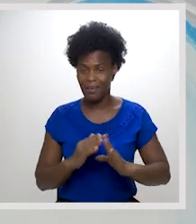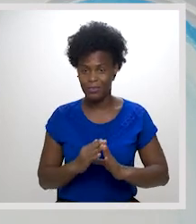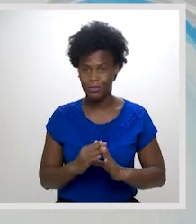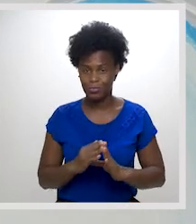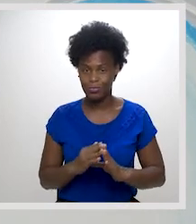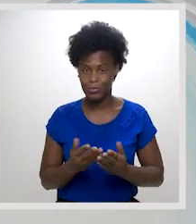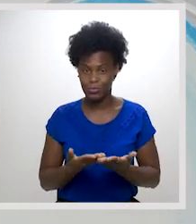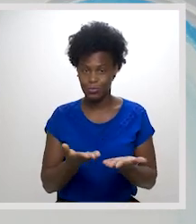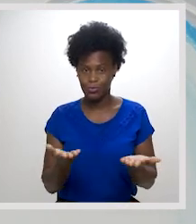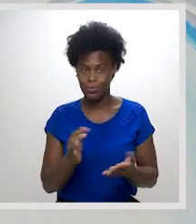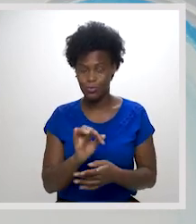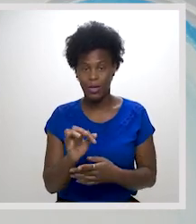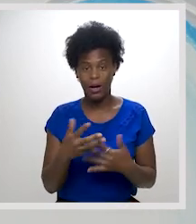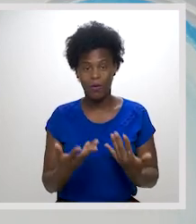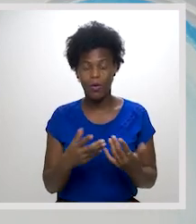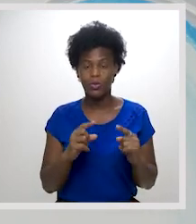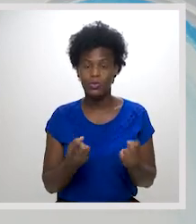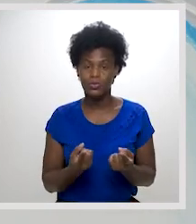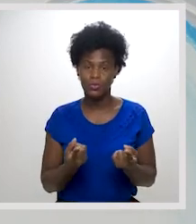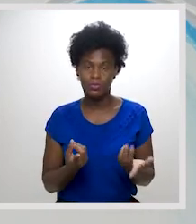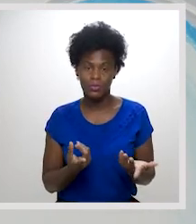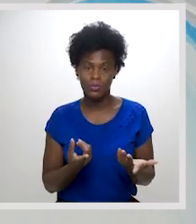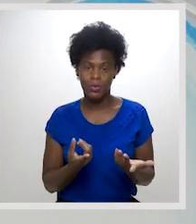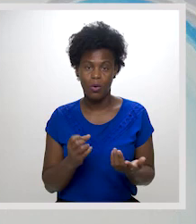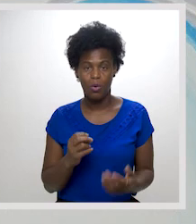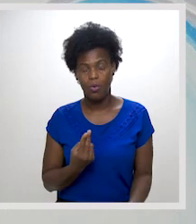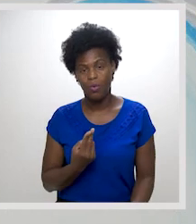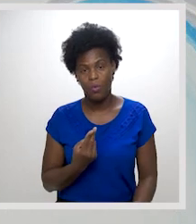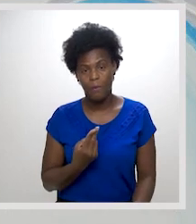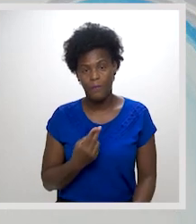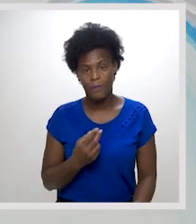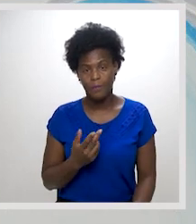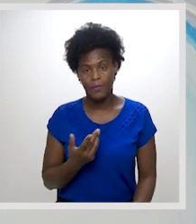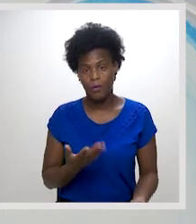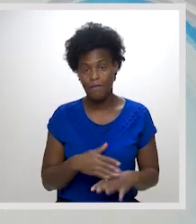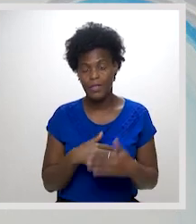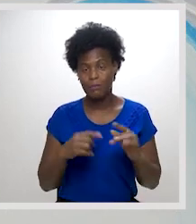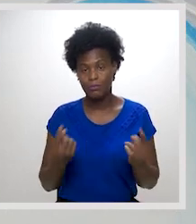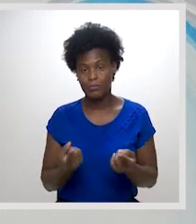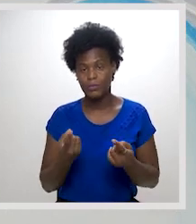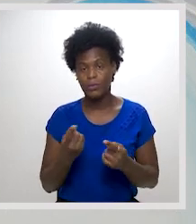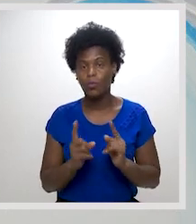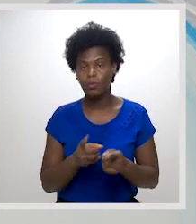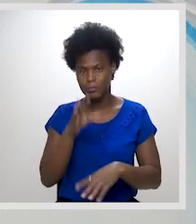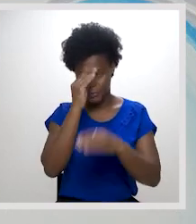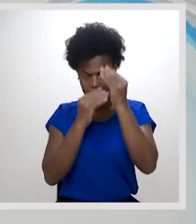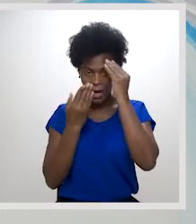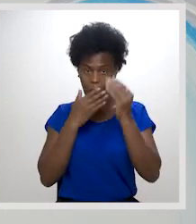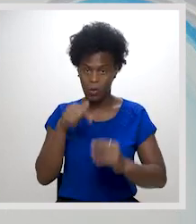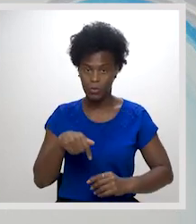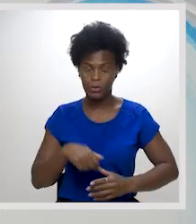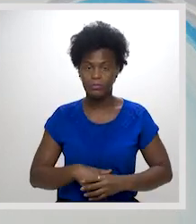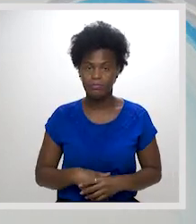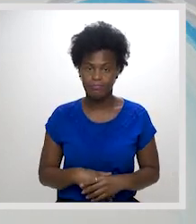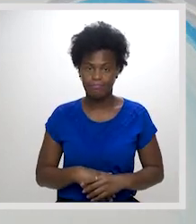para casa. Agora vamos a um resumo ou uma síntese do que aprenderam durante